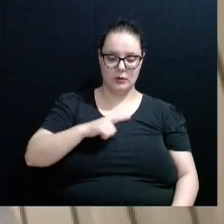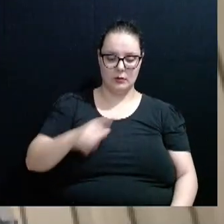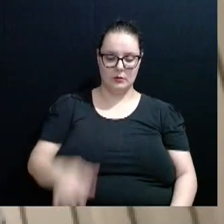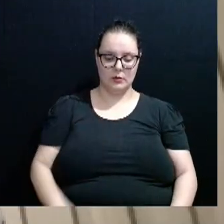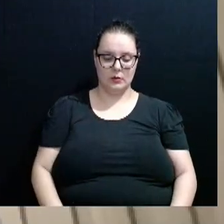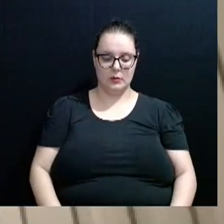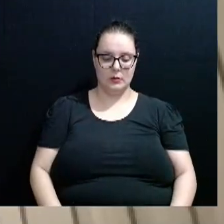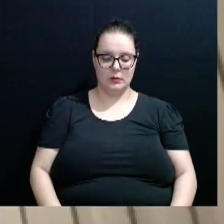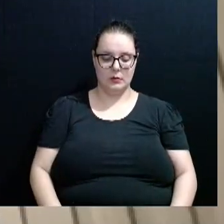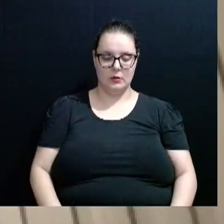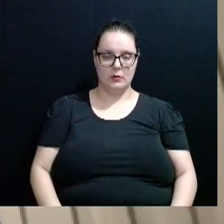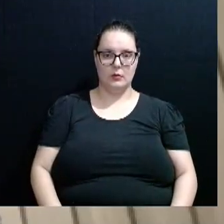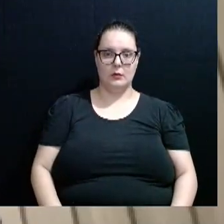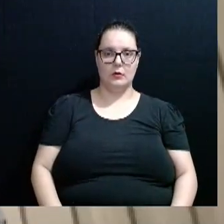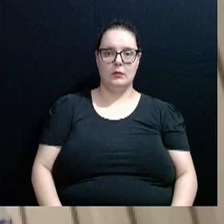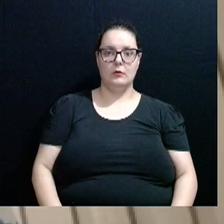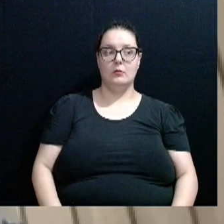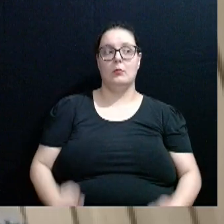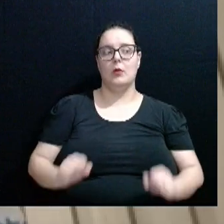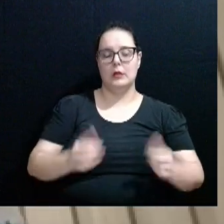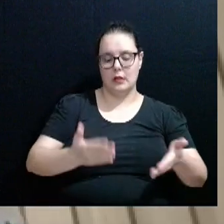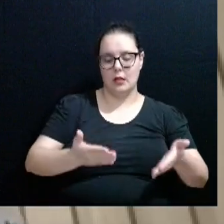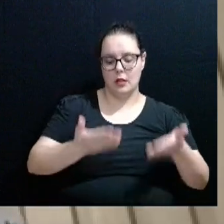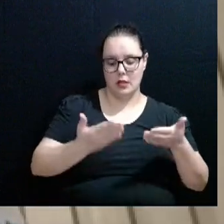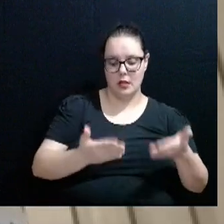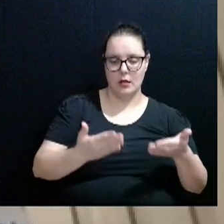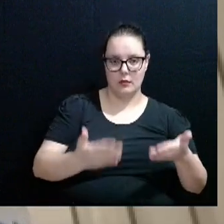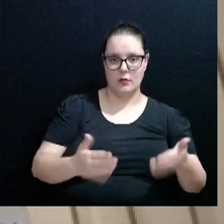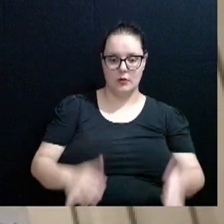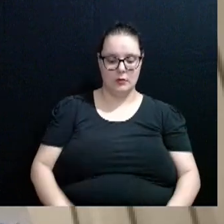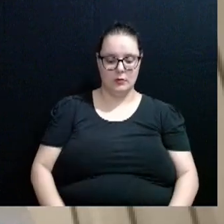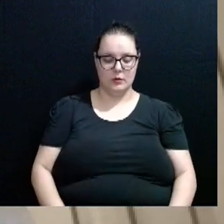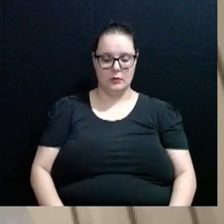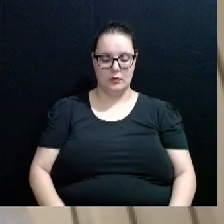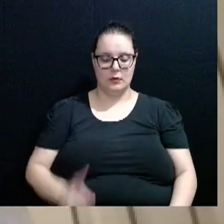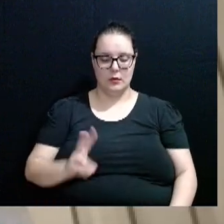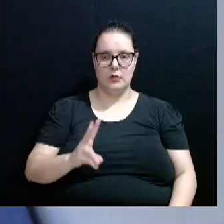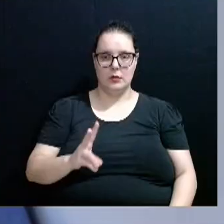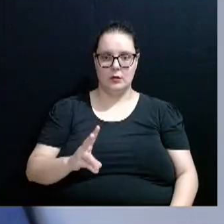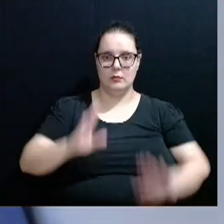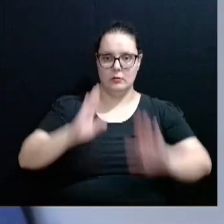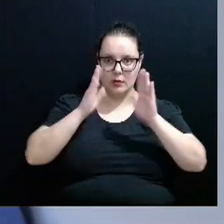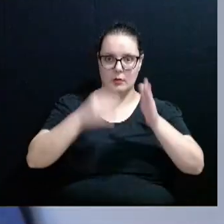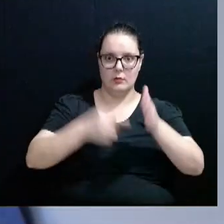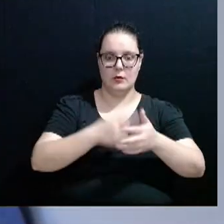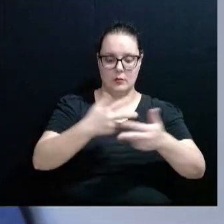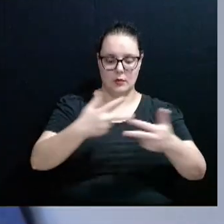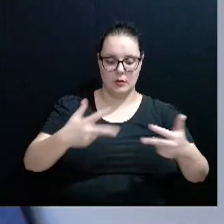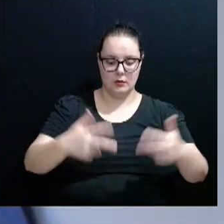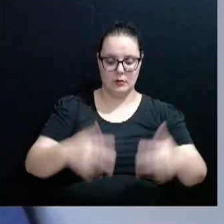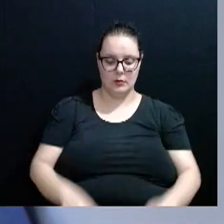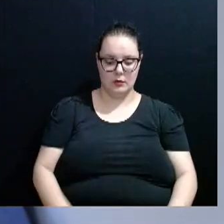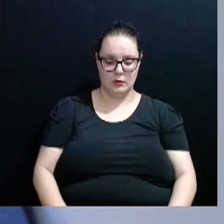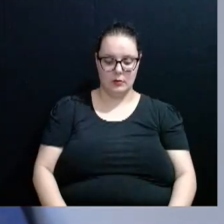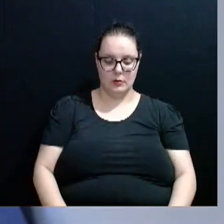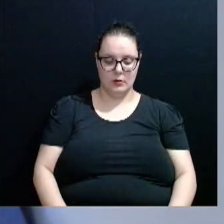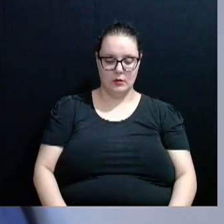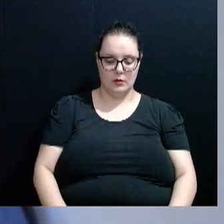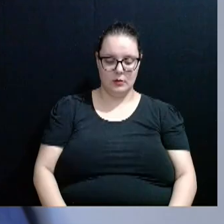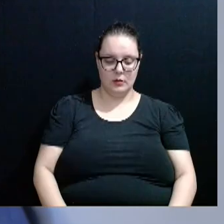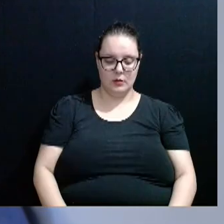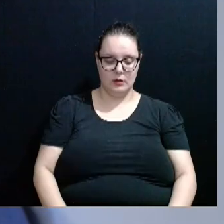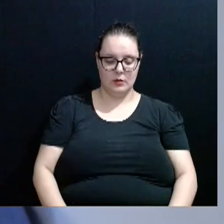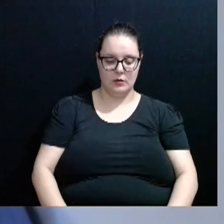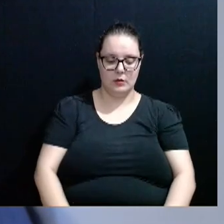uma intoxicação leve, assim, sempre frisando a primeira coisa, se possível, né? A primeira coisa é sempre suspender aquele medicamento